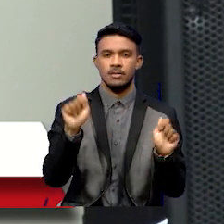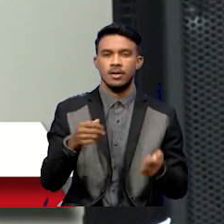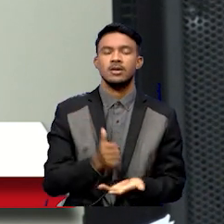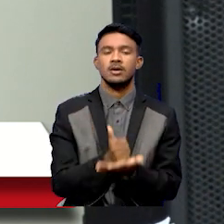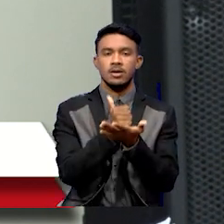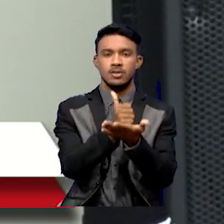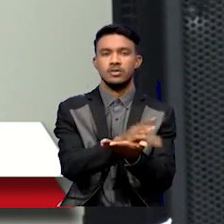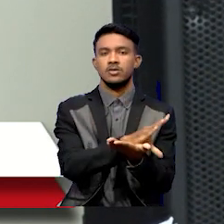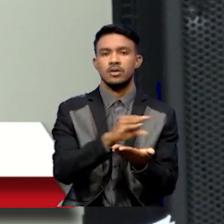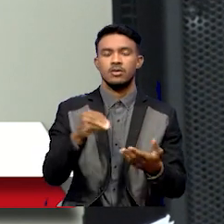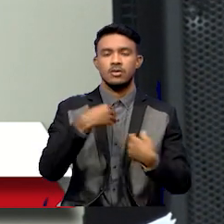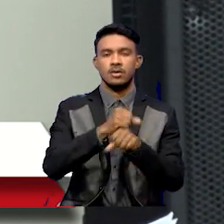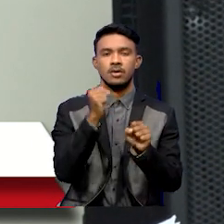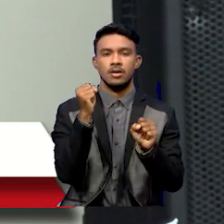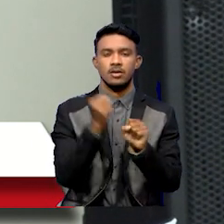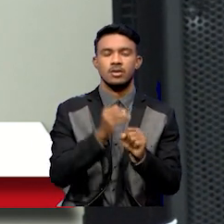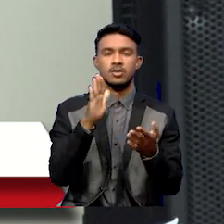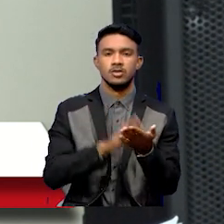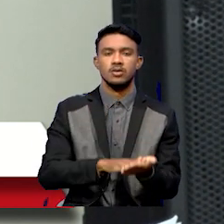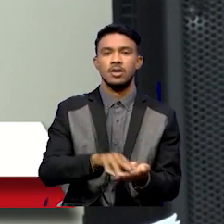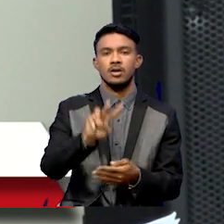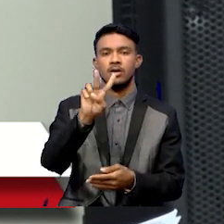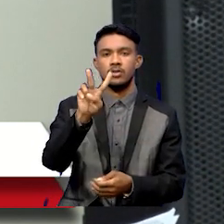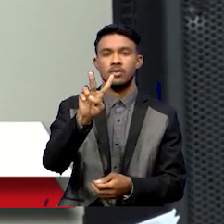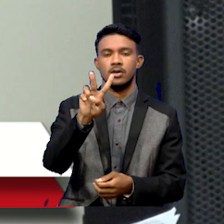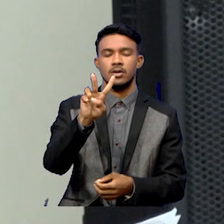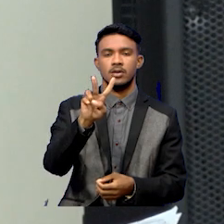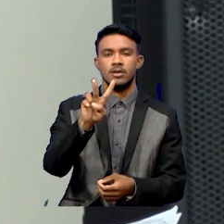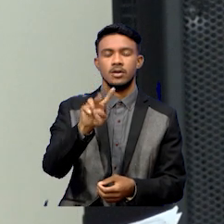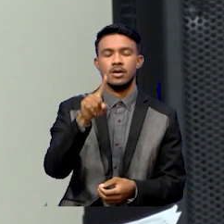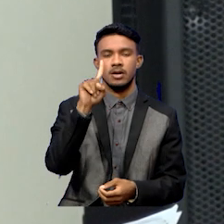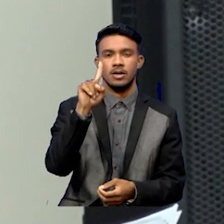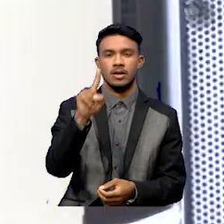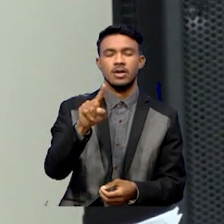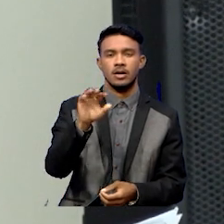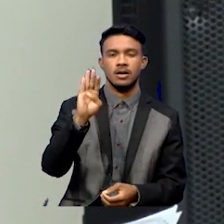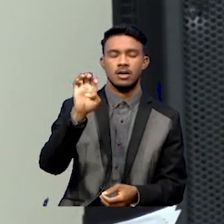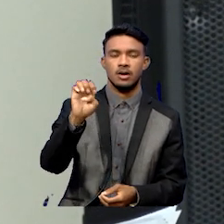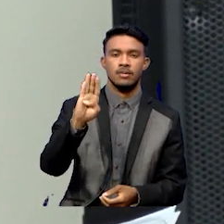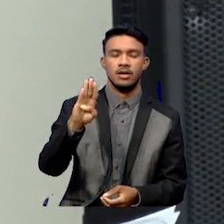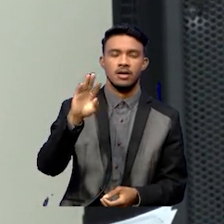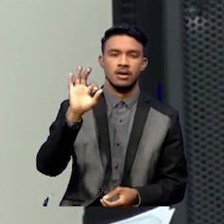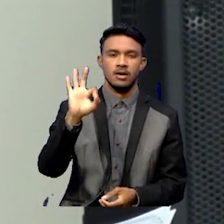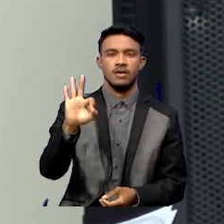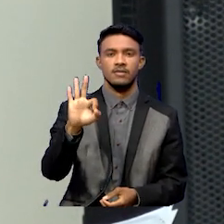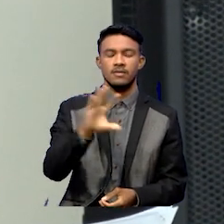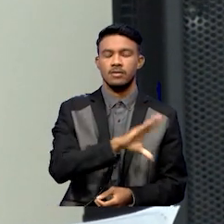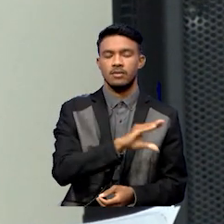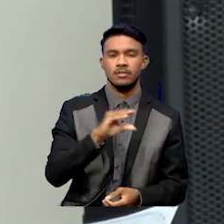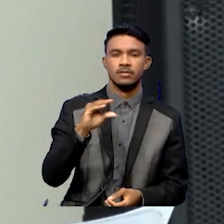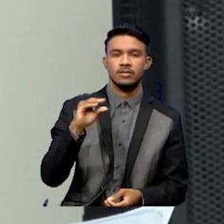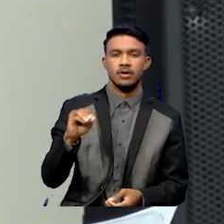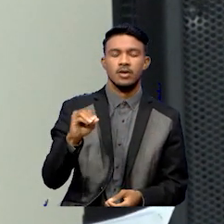tu aí, para a escola rua, e a EBF Anapau, Molop e